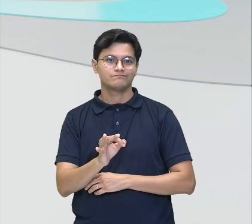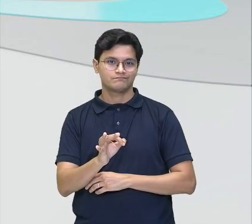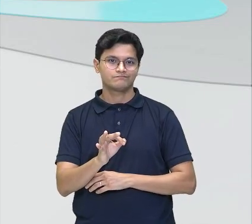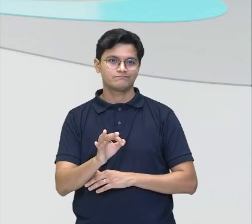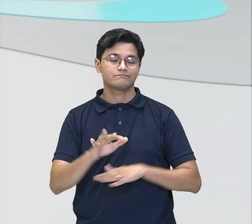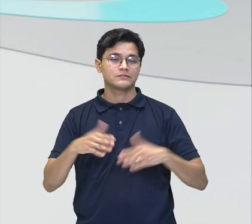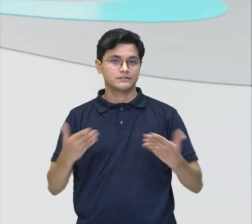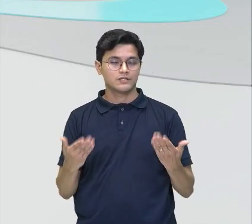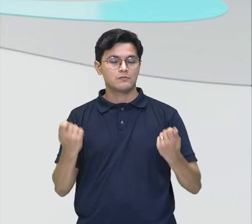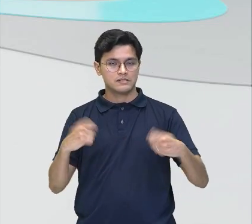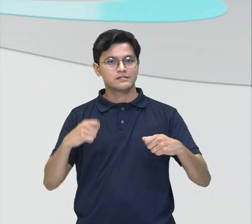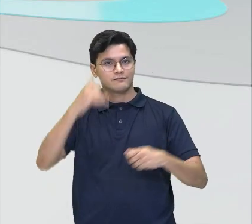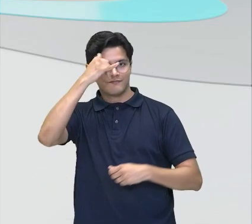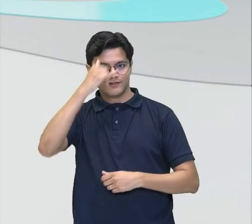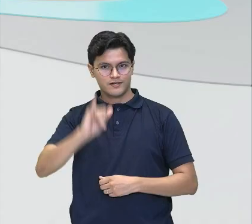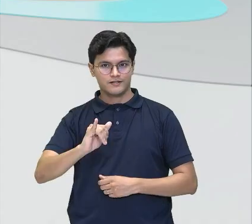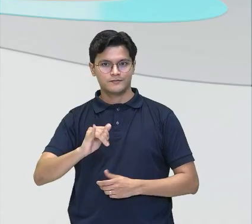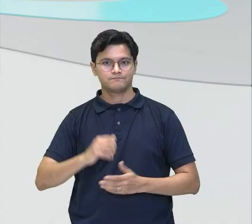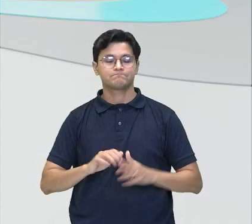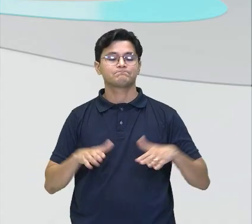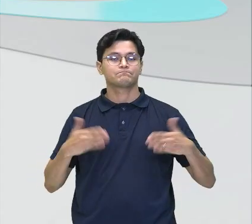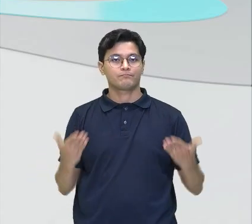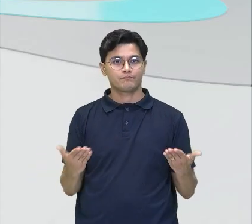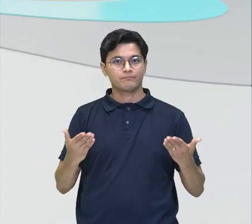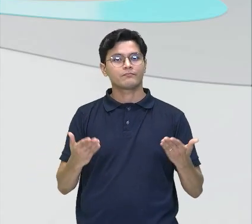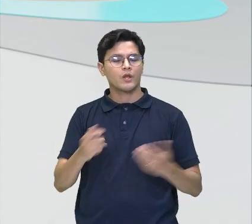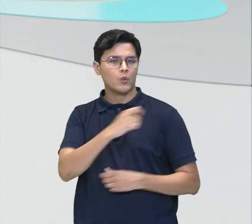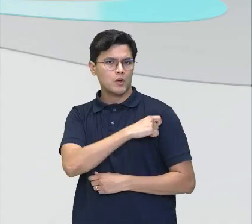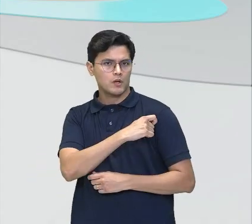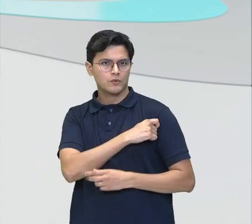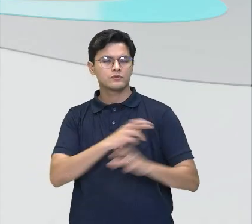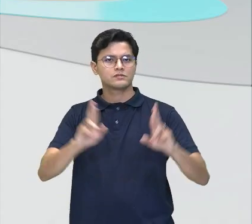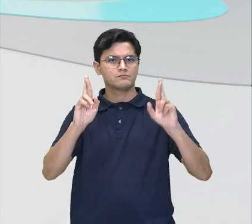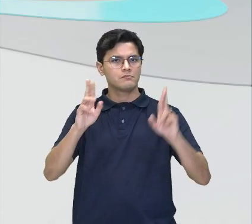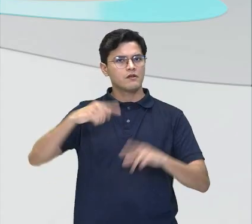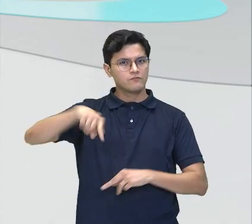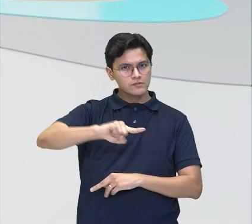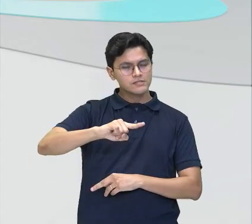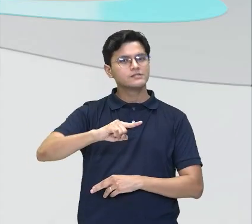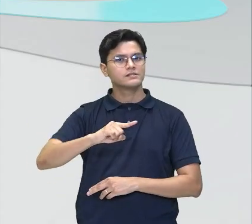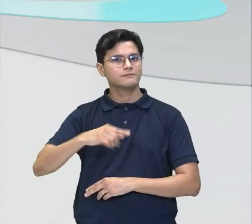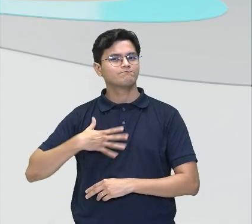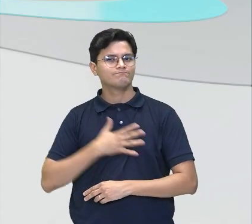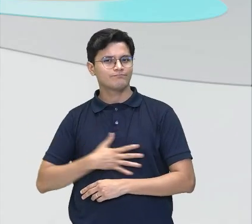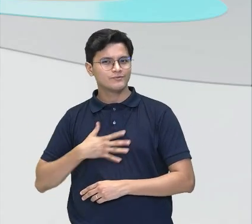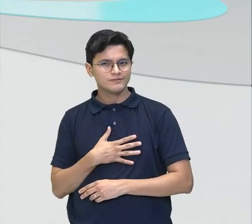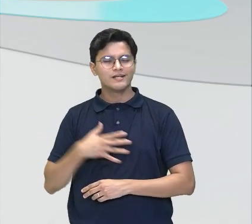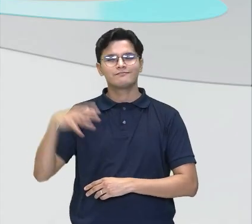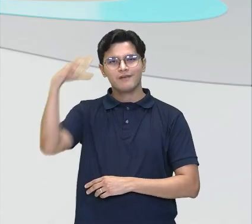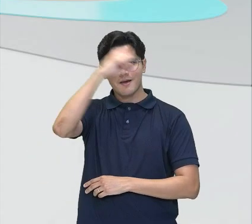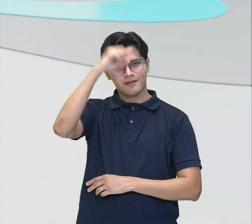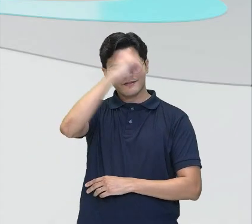oriundos dessa prática. Bom, alunos, eu espero que vocês tenham gostado dessa aula, tenham aprendido bastante,